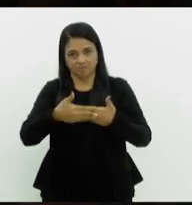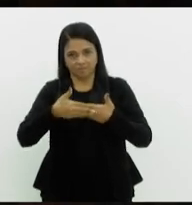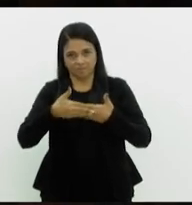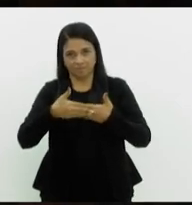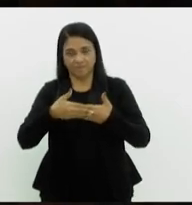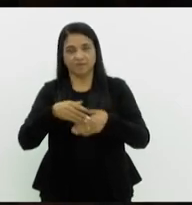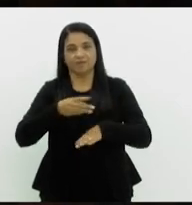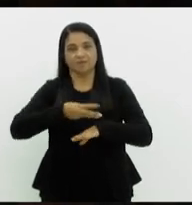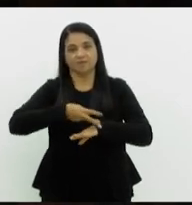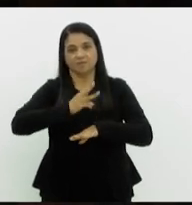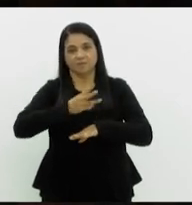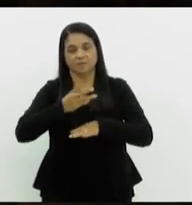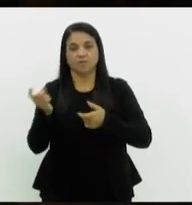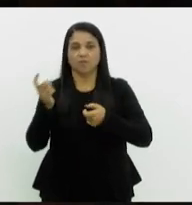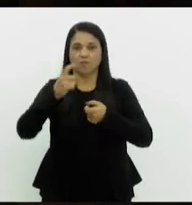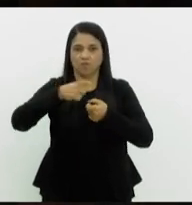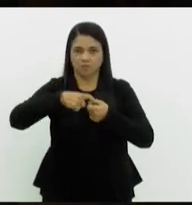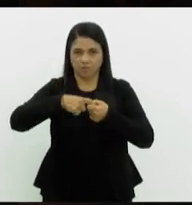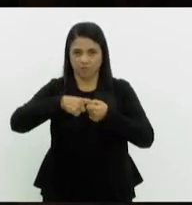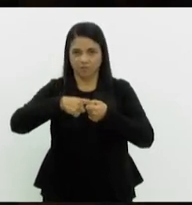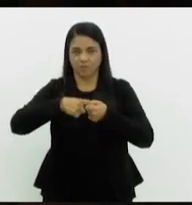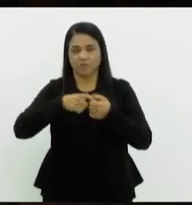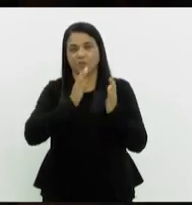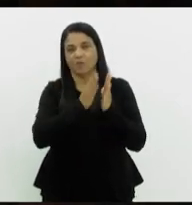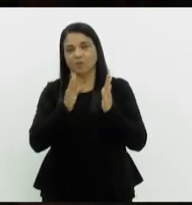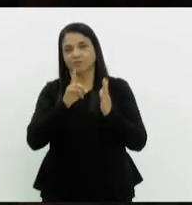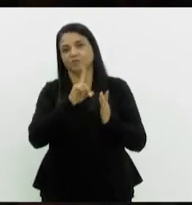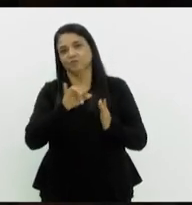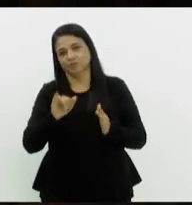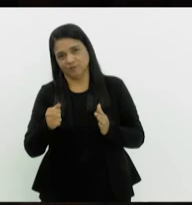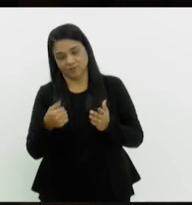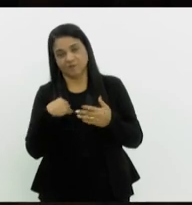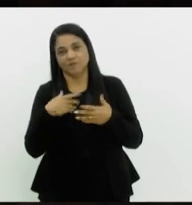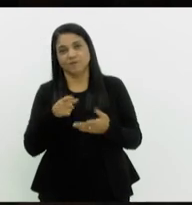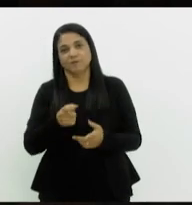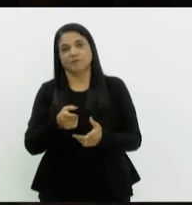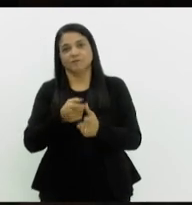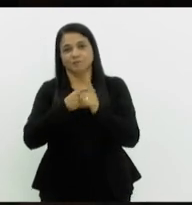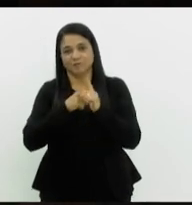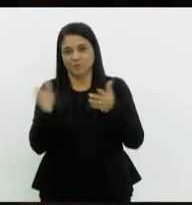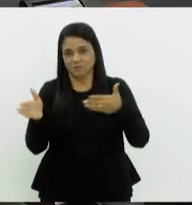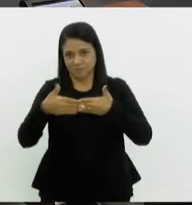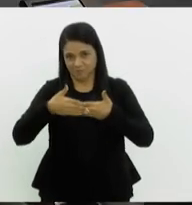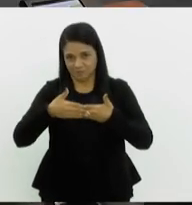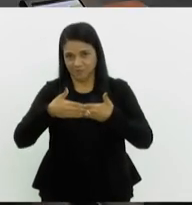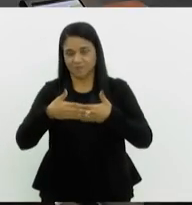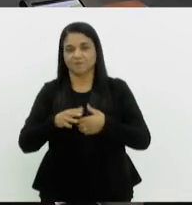15 horas, quando retornaremos com a ordem do dia. Está suspensa a sessão.